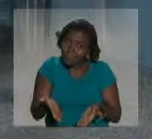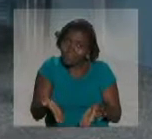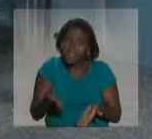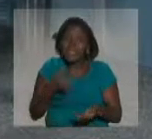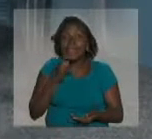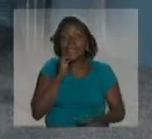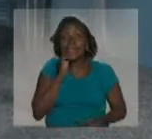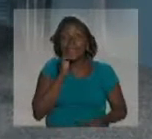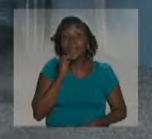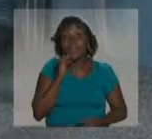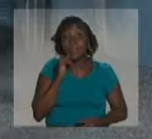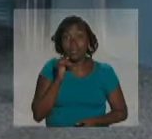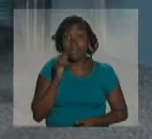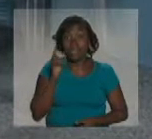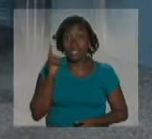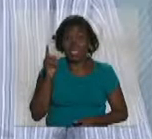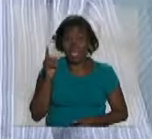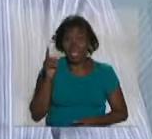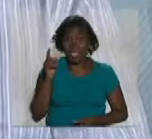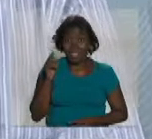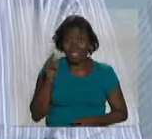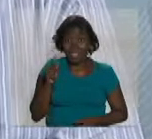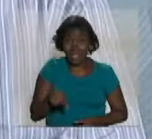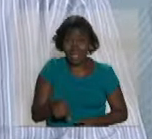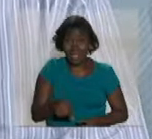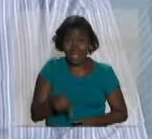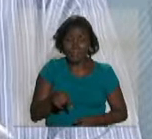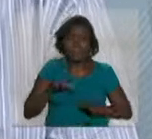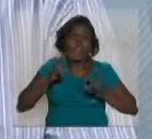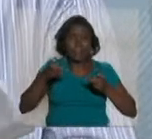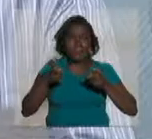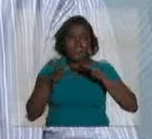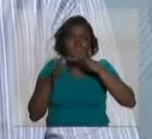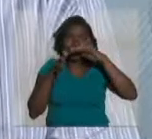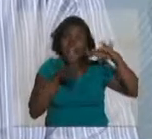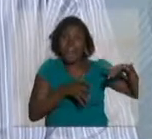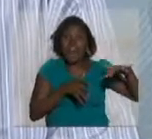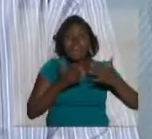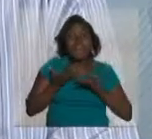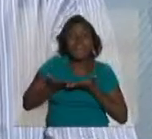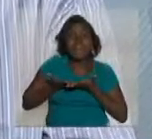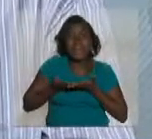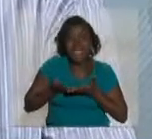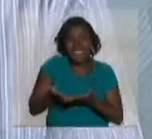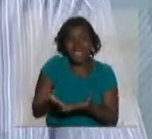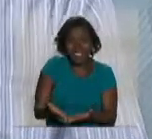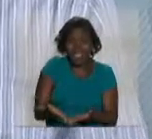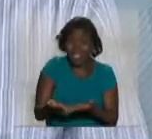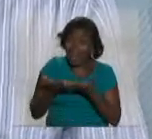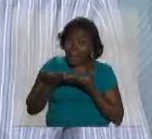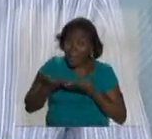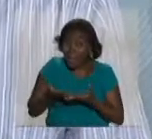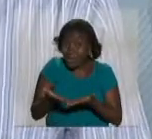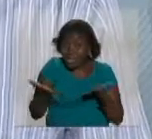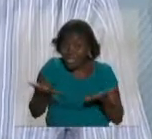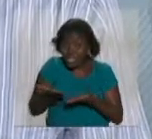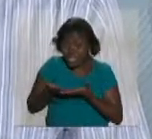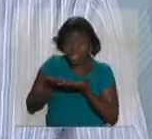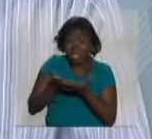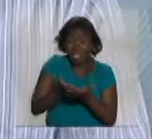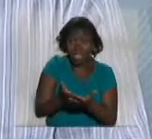Por exemplo, na ligação, aqui, variar o tema aqui, mas a questão das barcas, né? A barca hoje em dia chega na